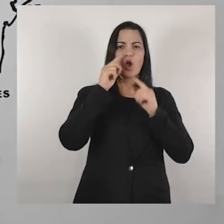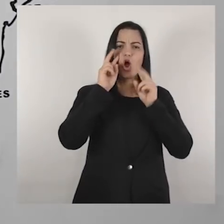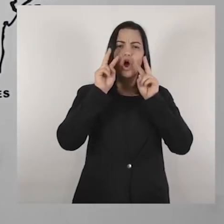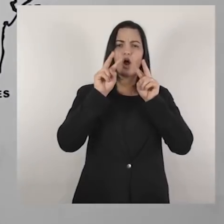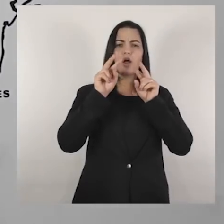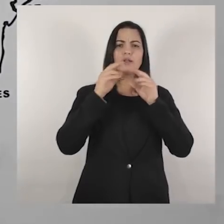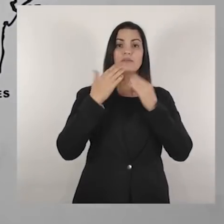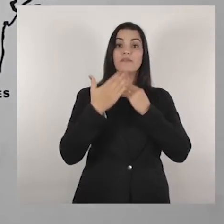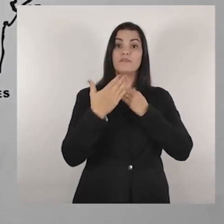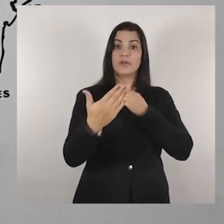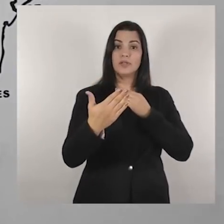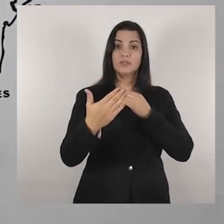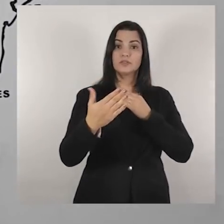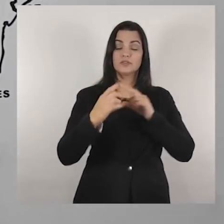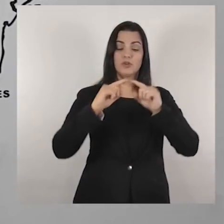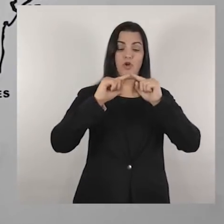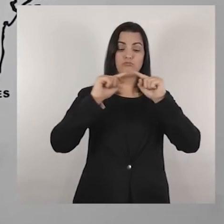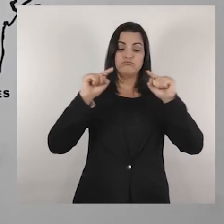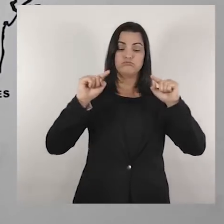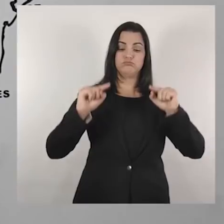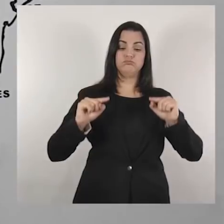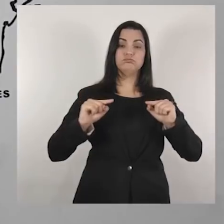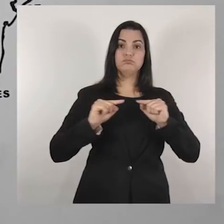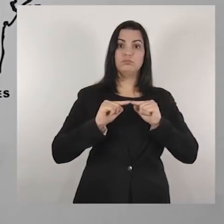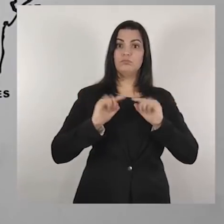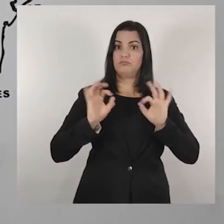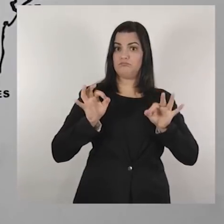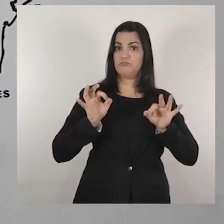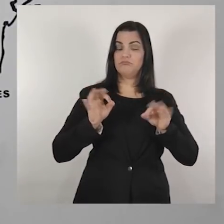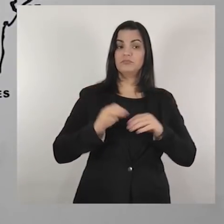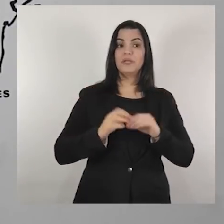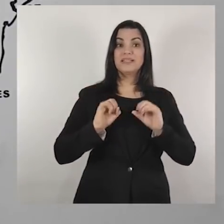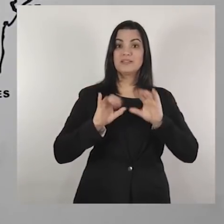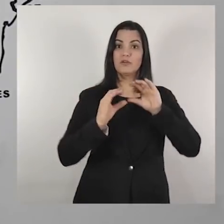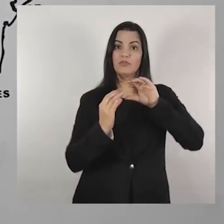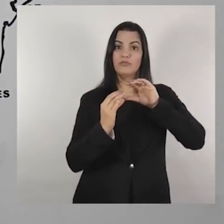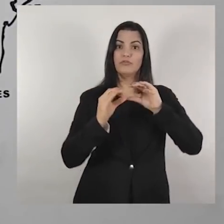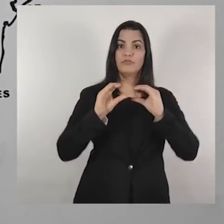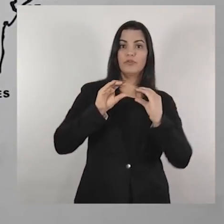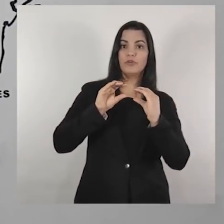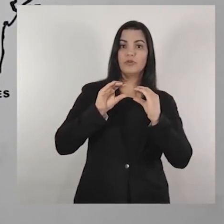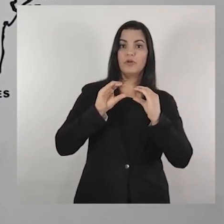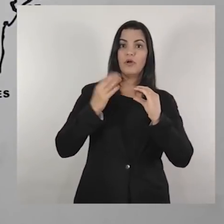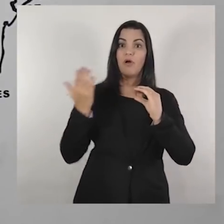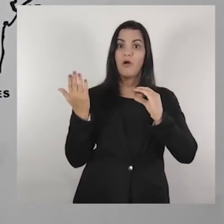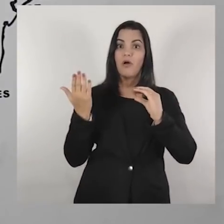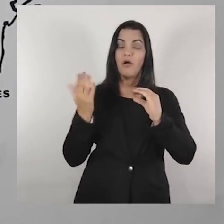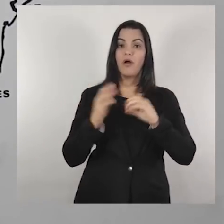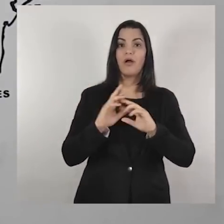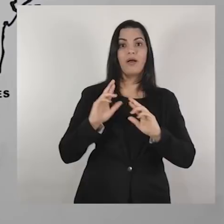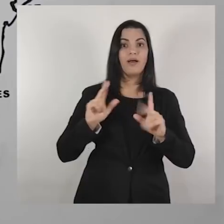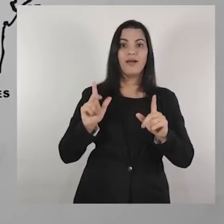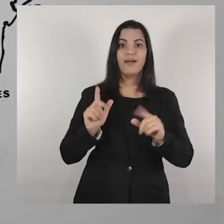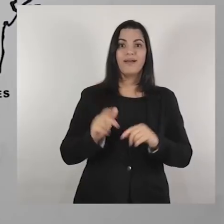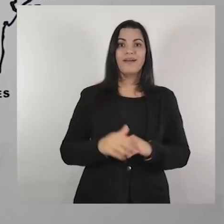olha o objeto desse jeito, ele tem um formato. Se a Pro